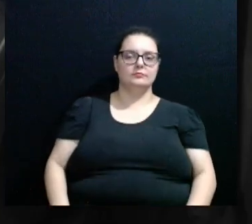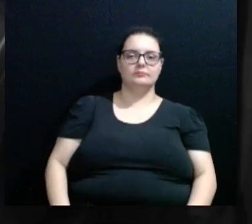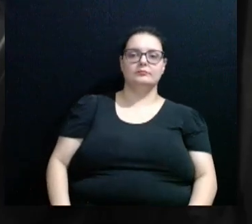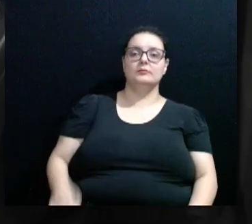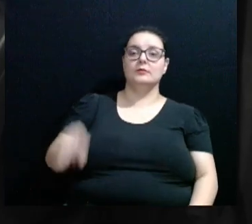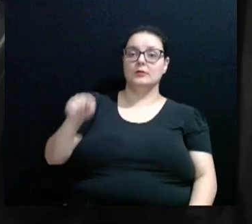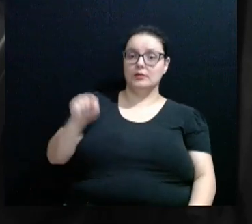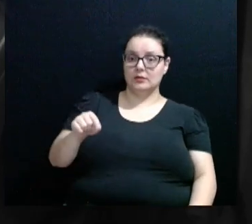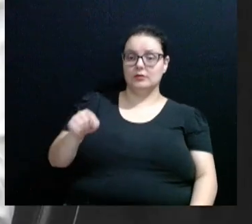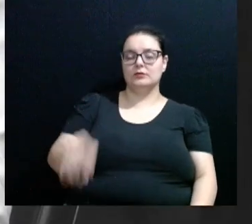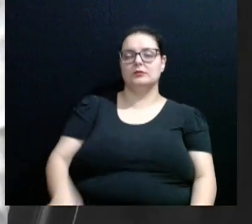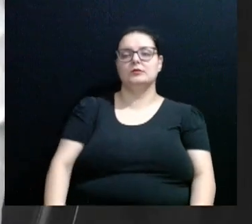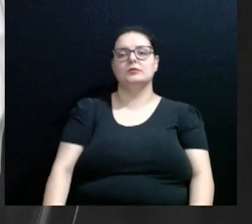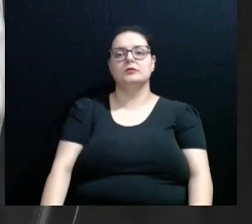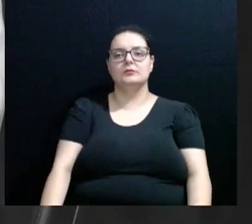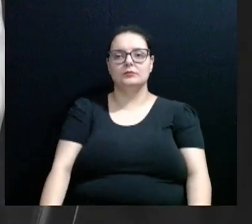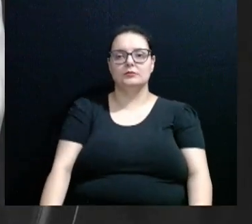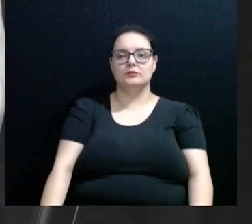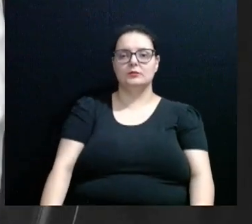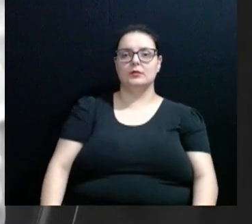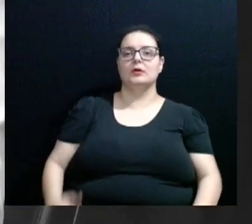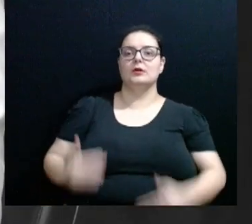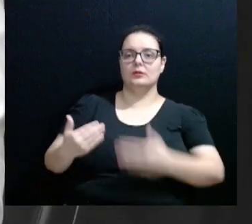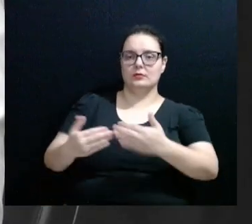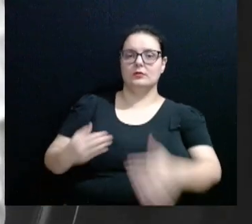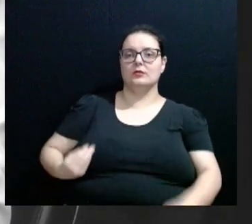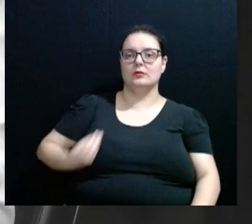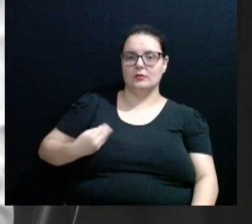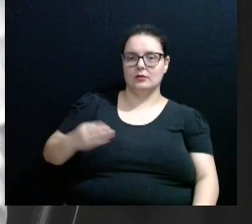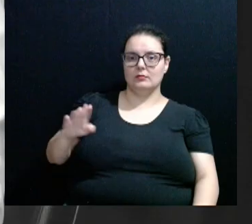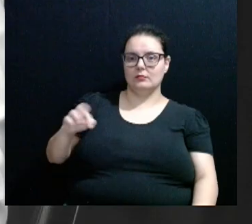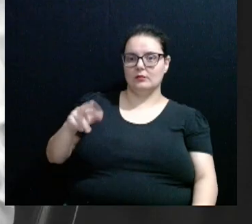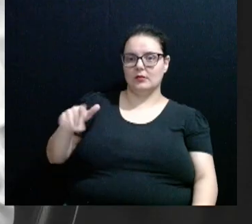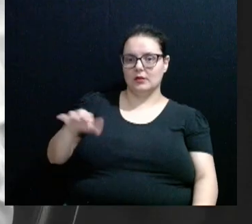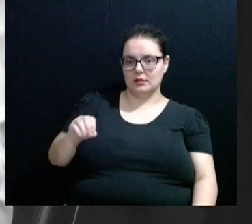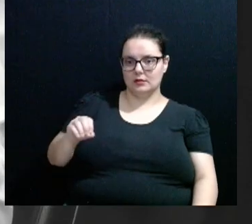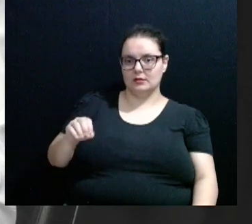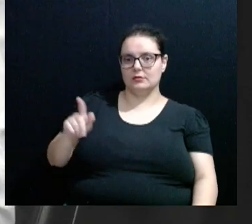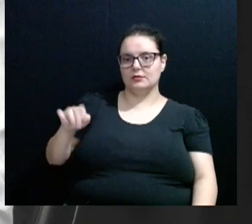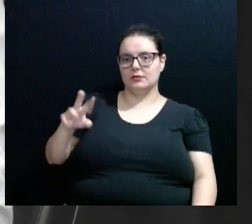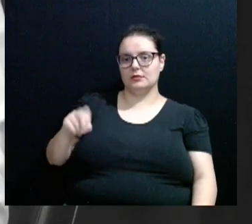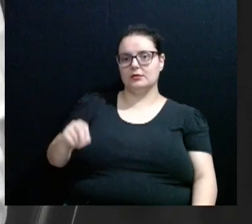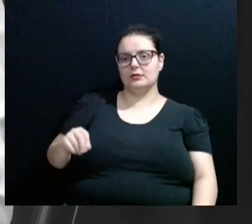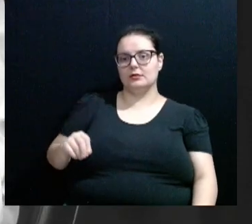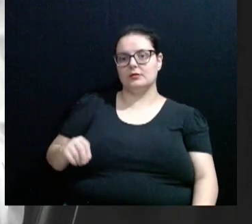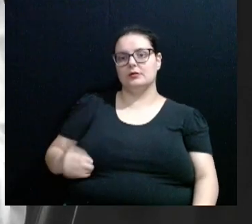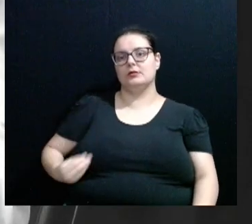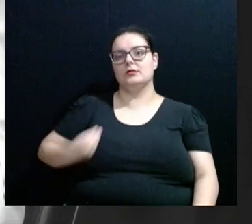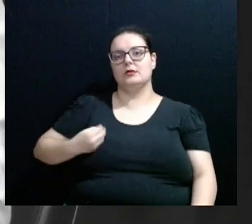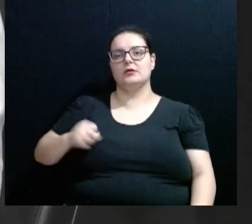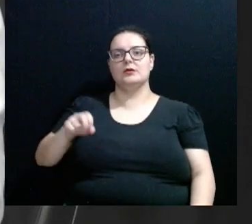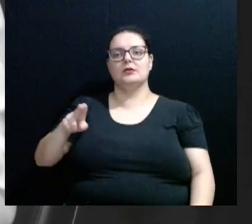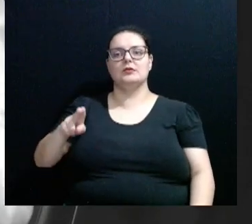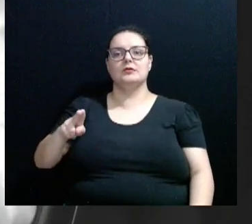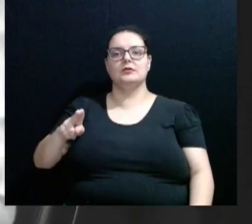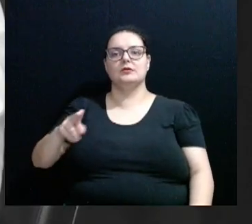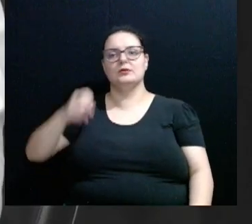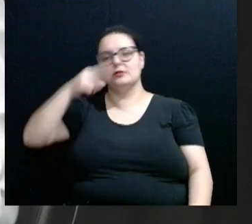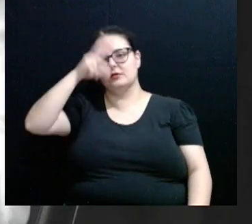veio de um processo que eu vivi em Barão Geraldo, com as repúblicas. Eu lembro que quando era subprefeito, eles falavam, vem o prefeitinho, queria